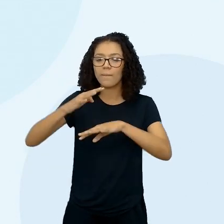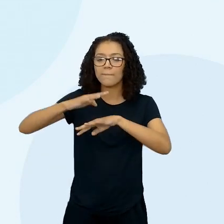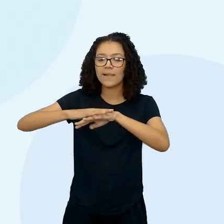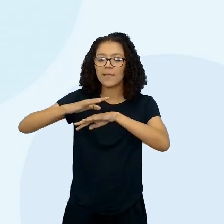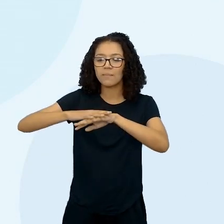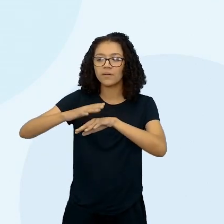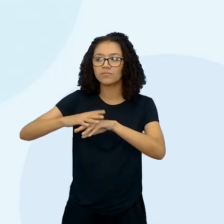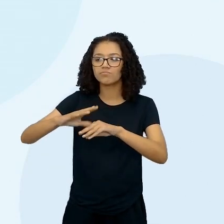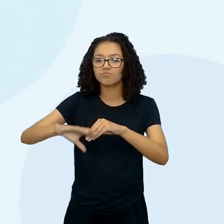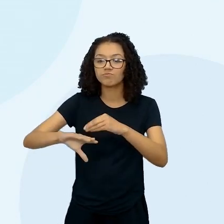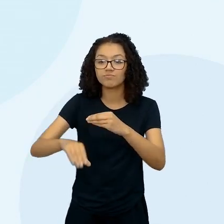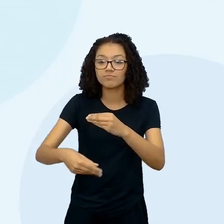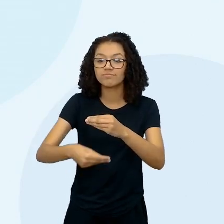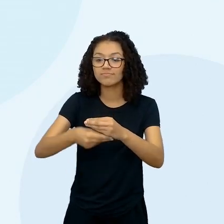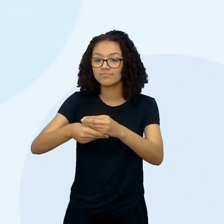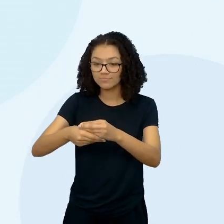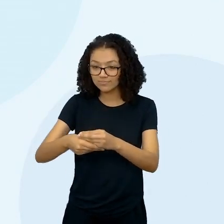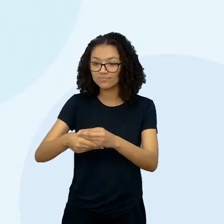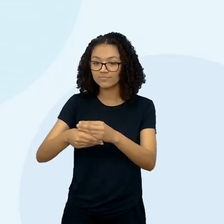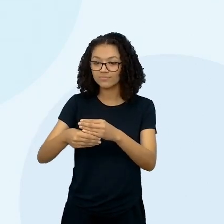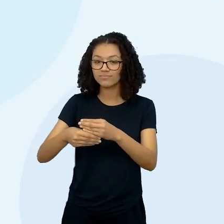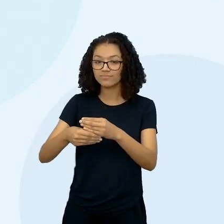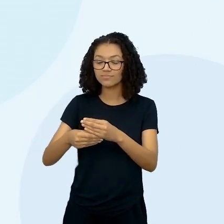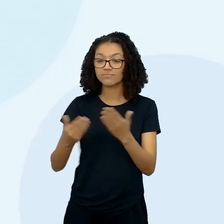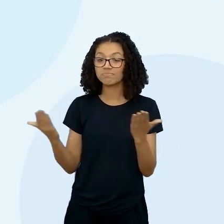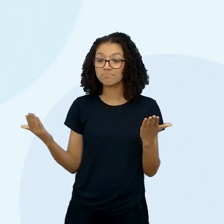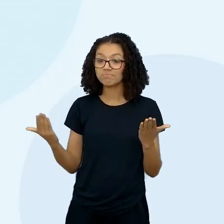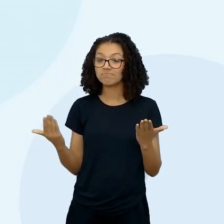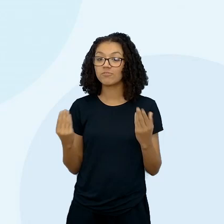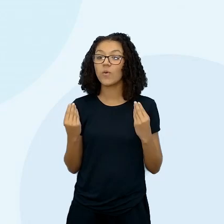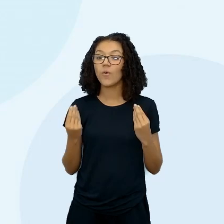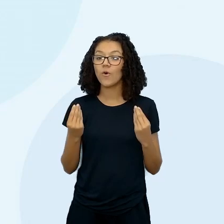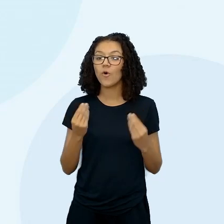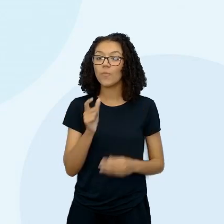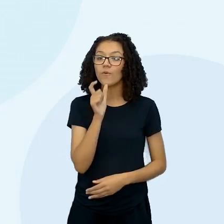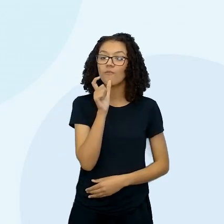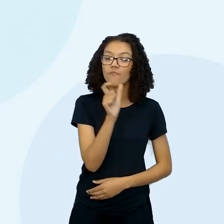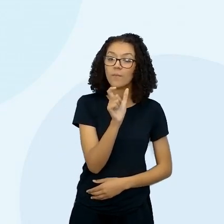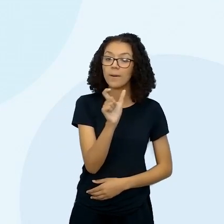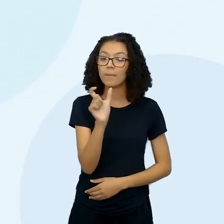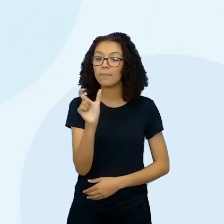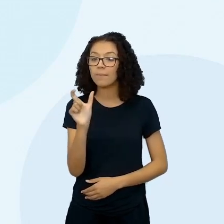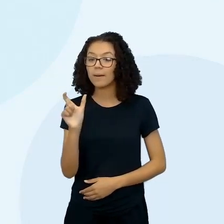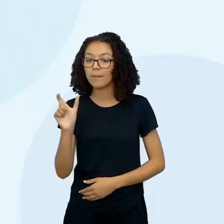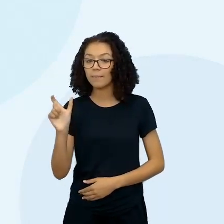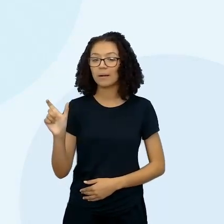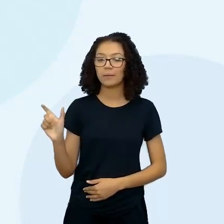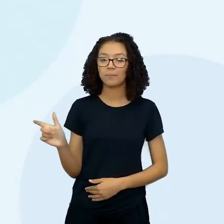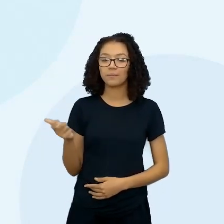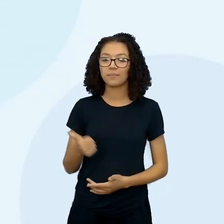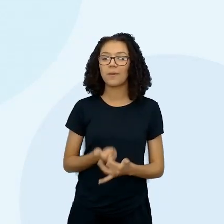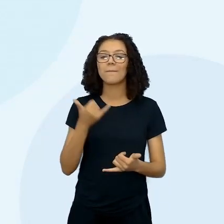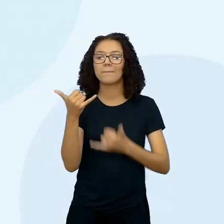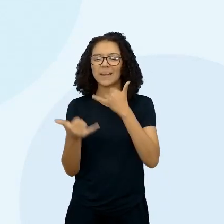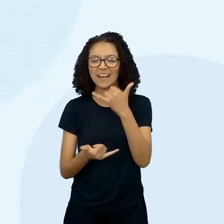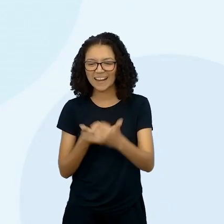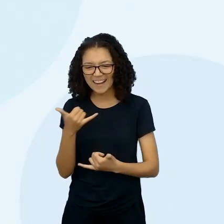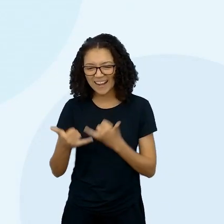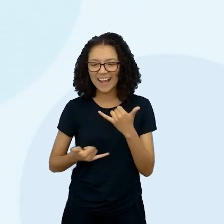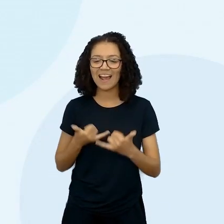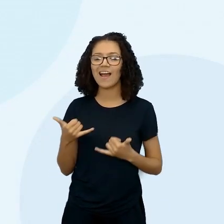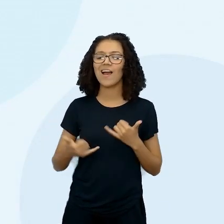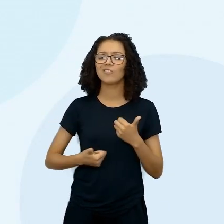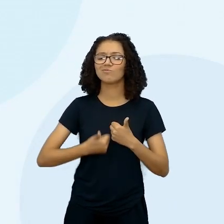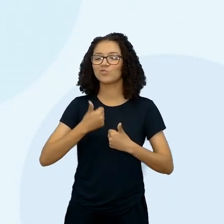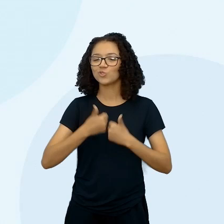né, quando a gente está trabalhando com vocabulário com números, né? Então, a gente pode brincar, pode trazer jogos, pode